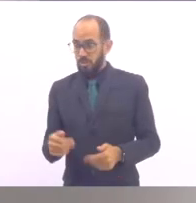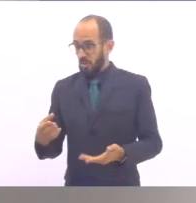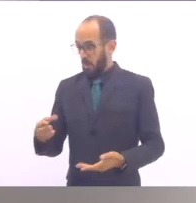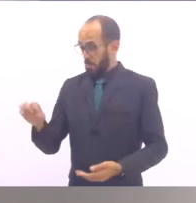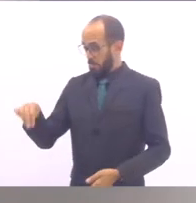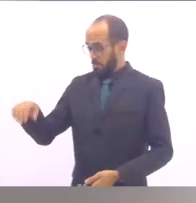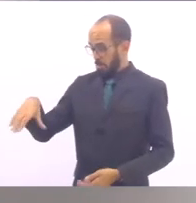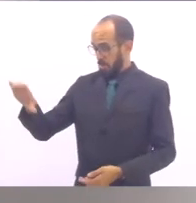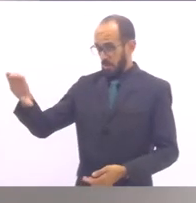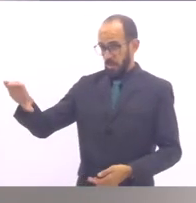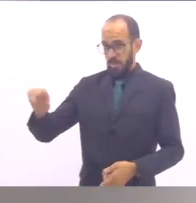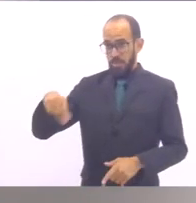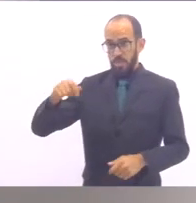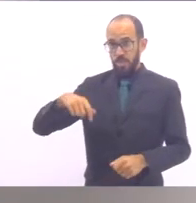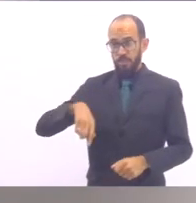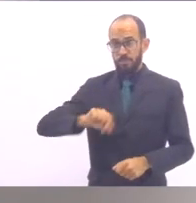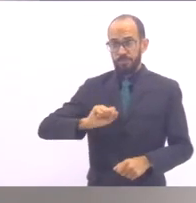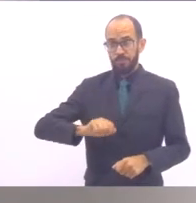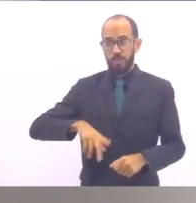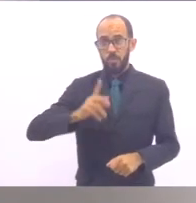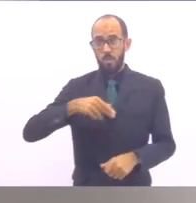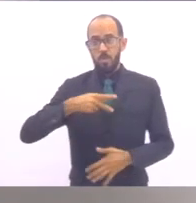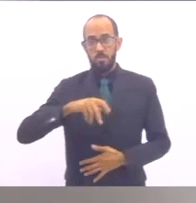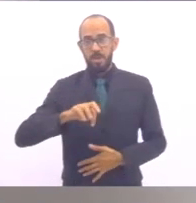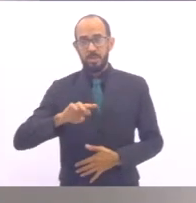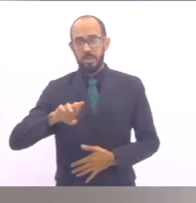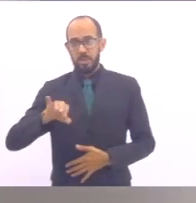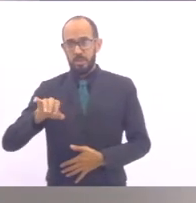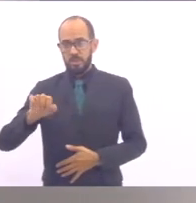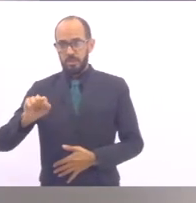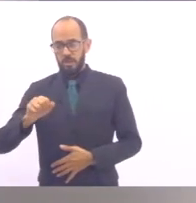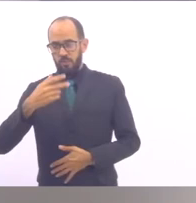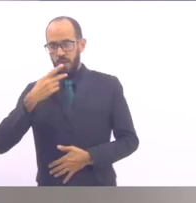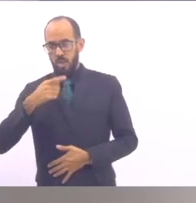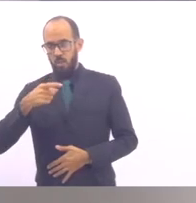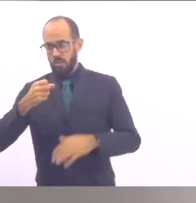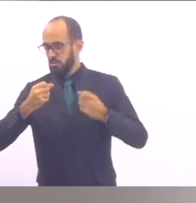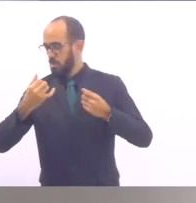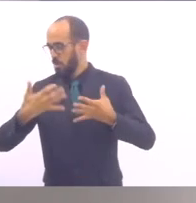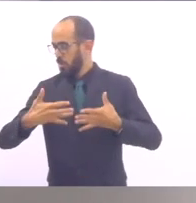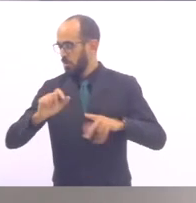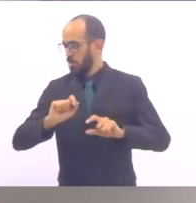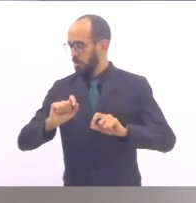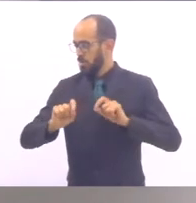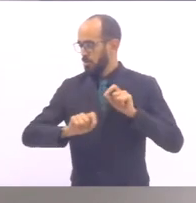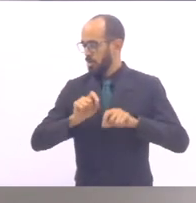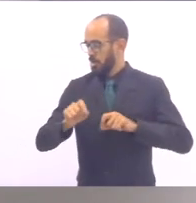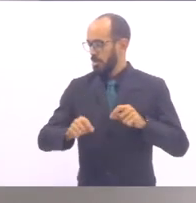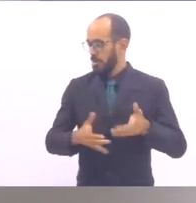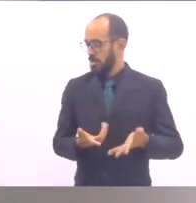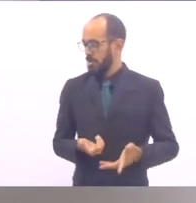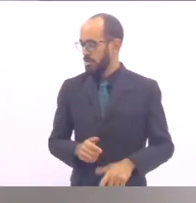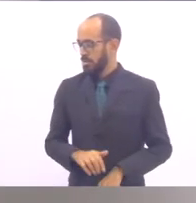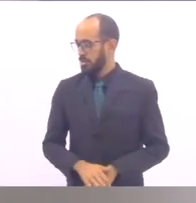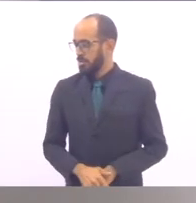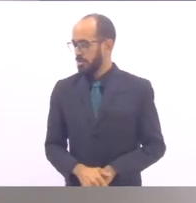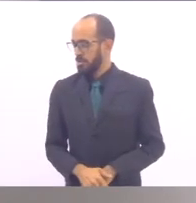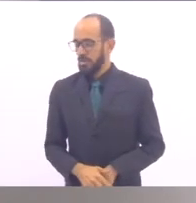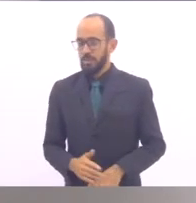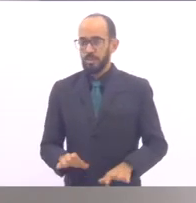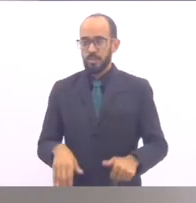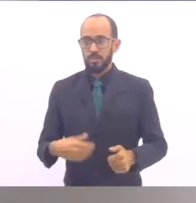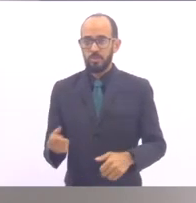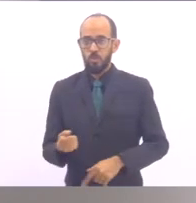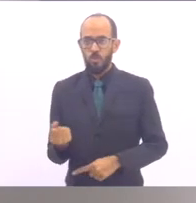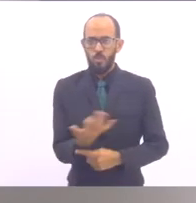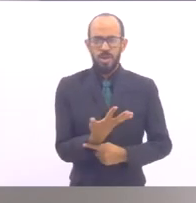esse universo, igual a Patrícia falou, o universo que hoje a gente procura, que hoje a gente está nessa tratativa, a gente está falando de quantas empresas? 2